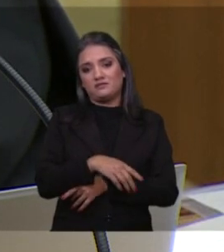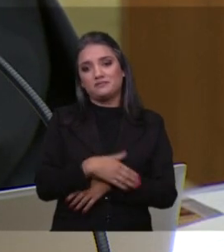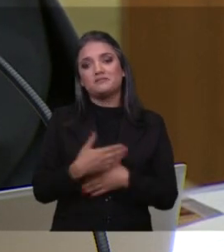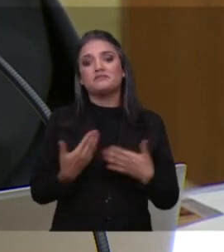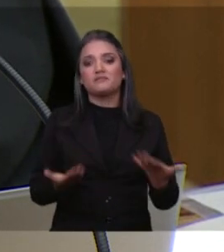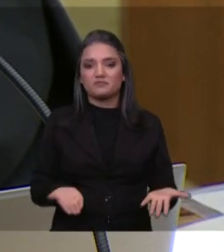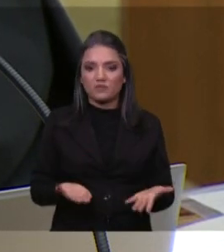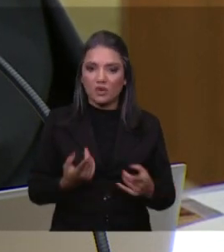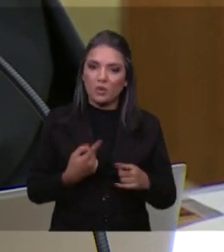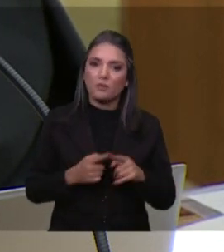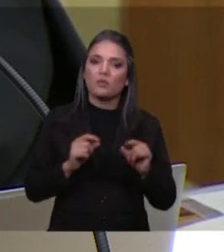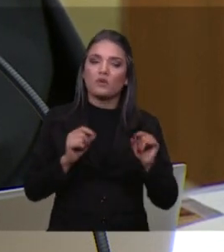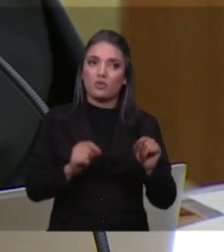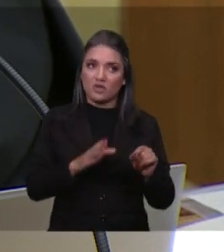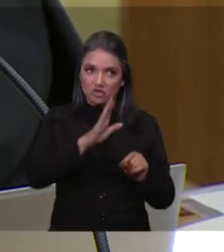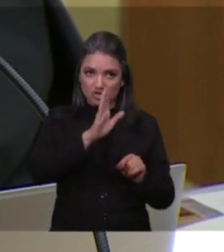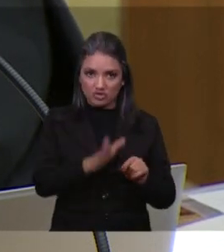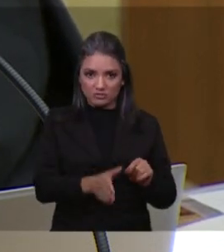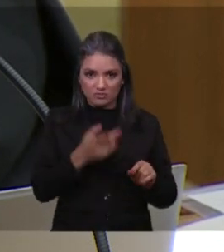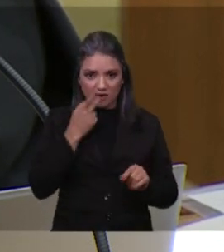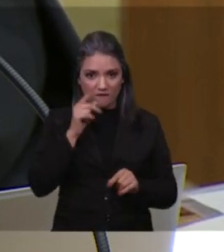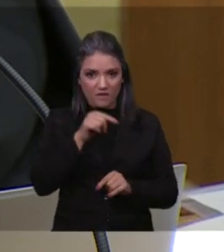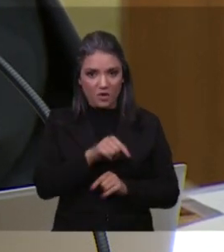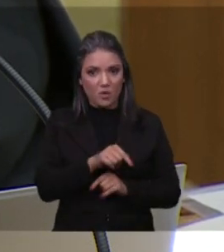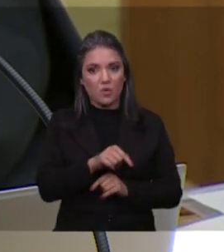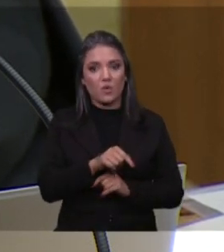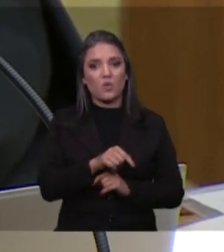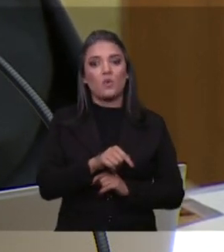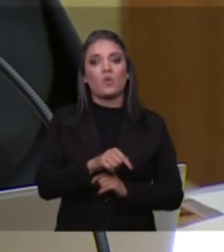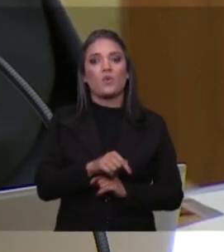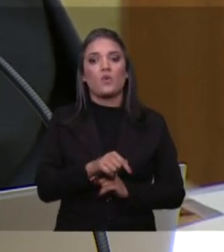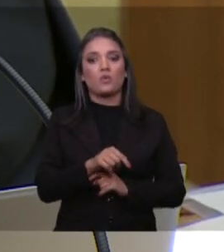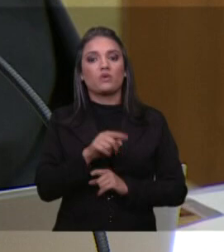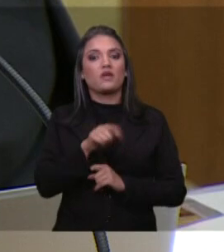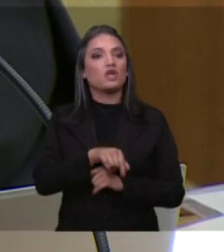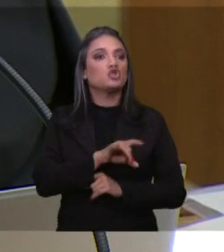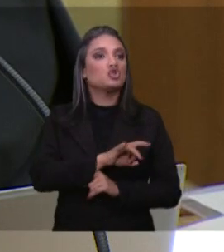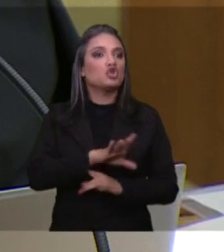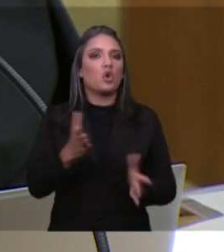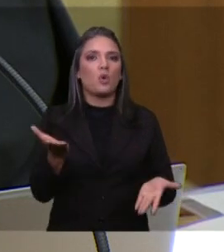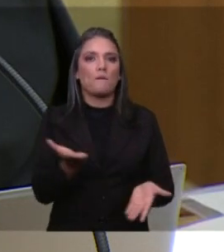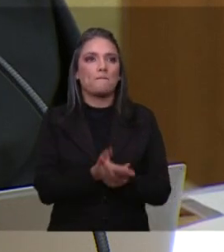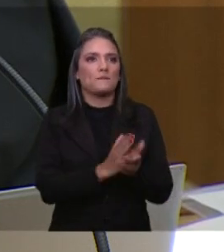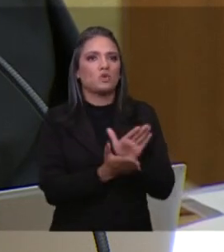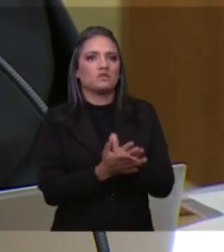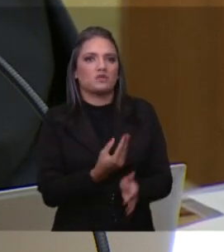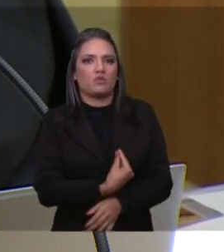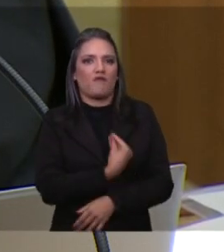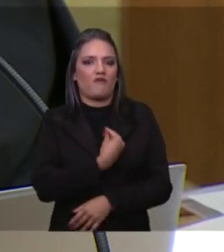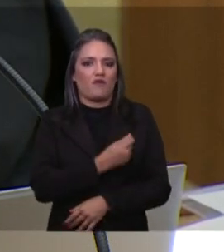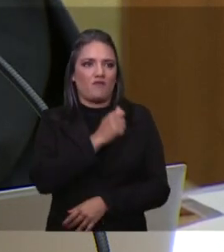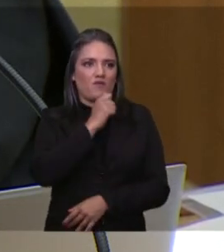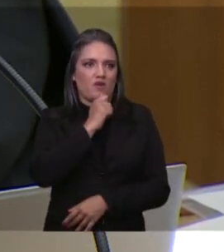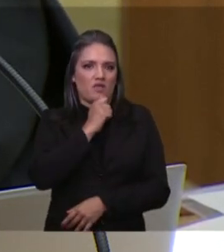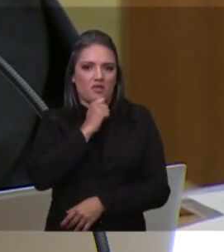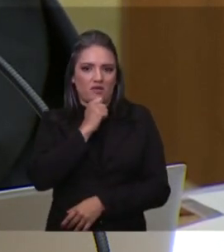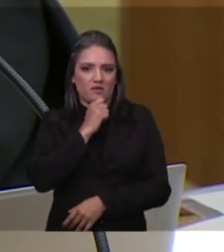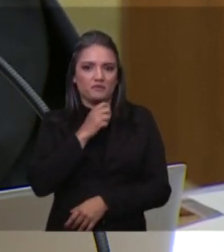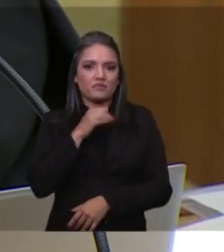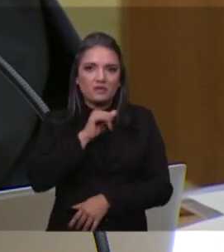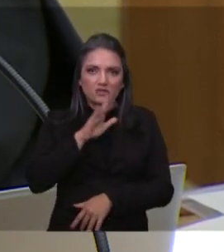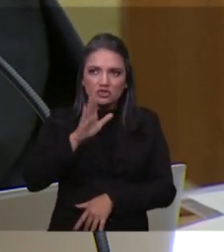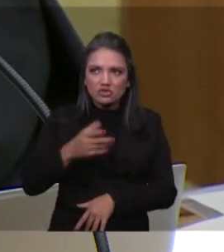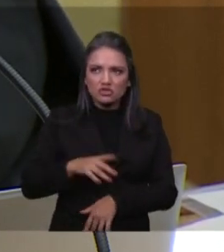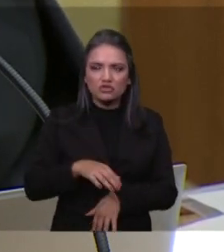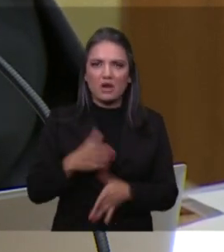porque demos a aplicação, em efeito prático, apenas aos processos em curso, os processos que já tinham transitado